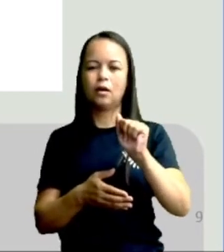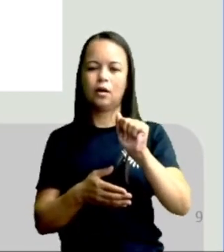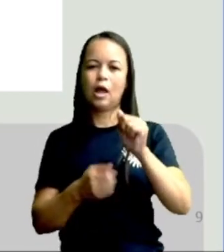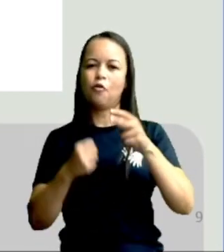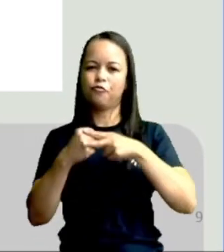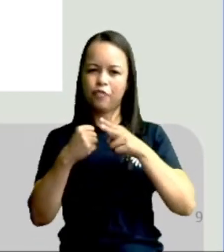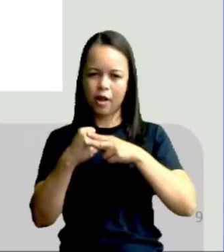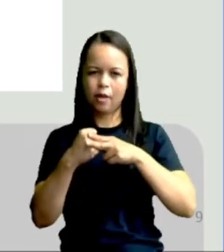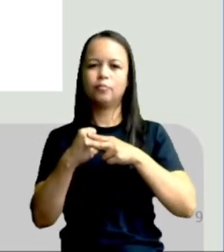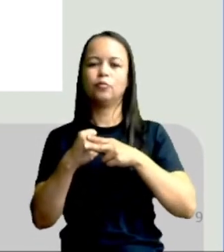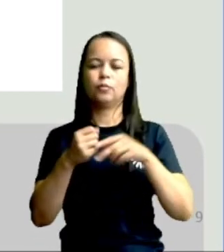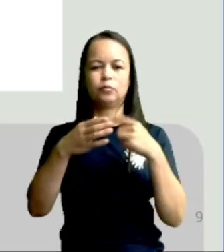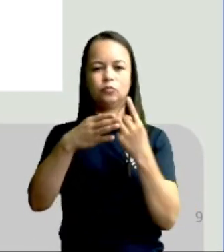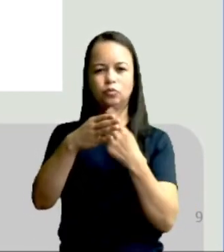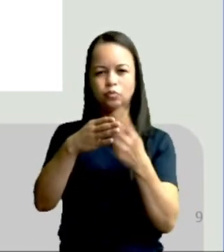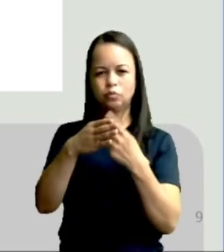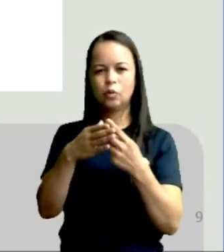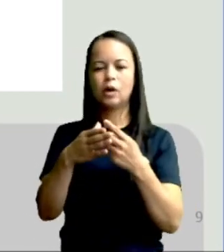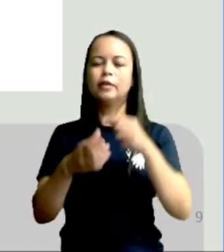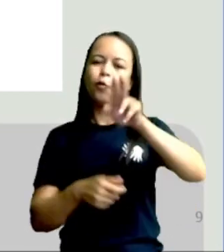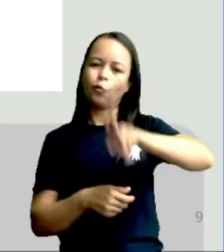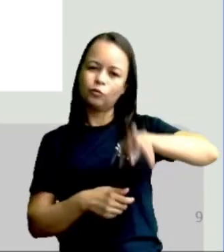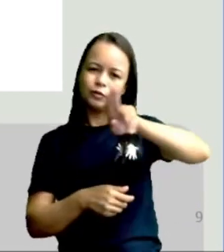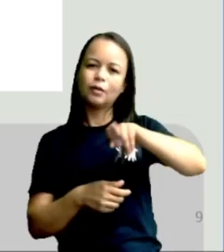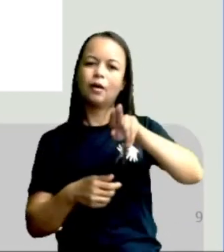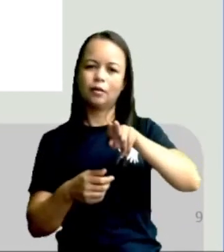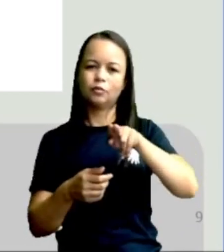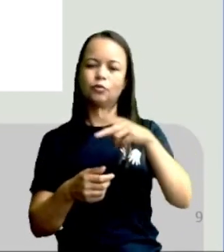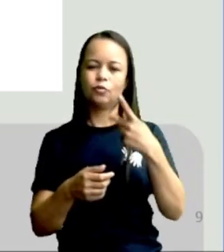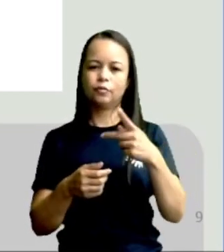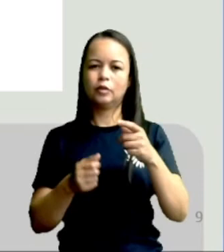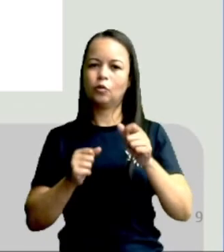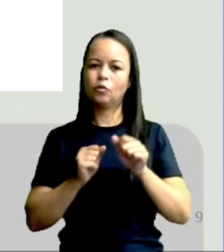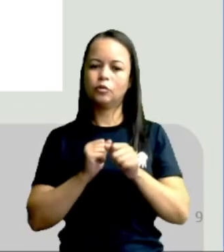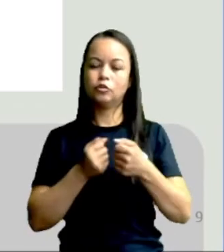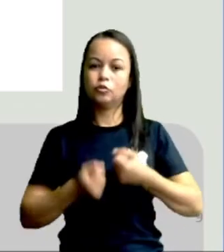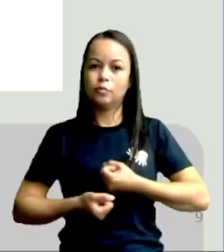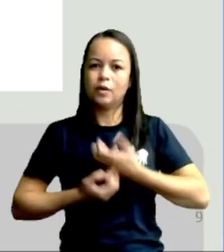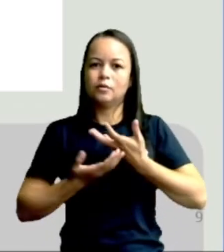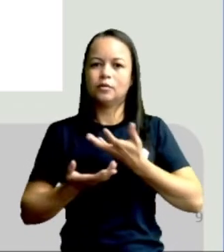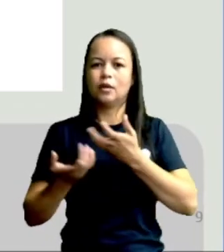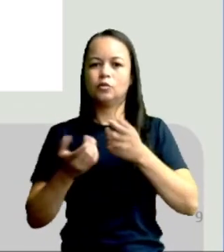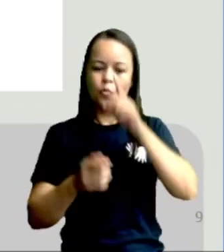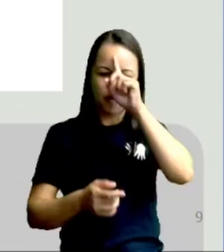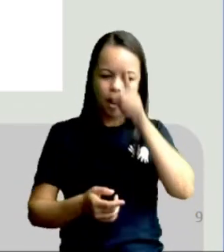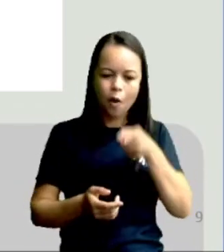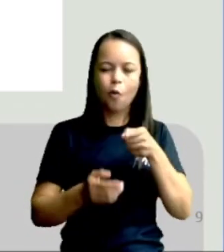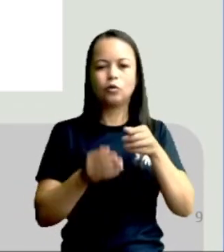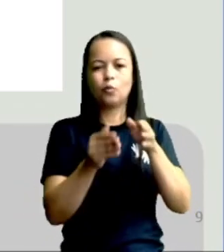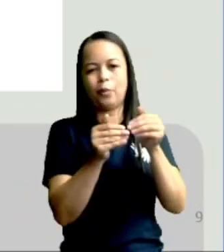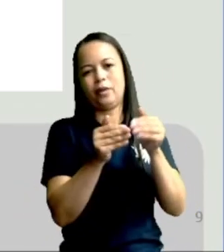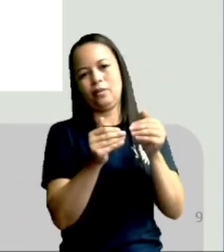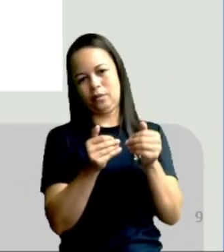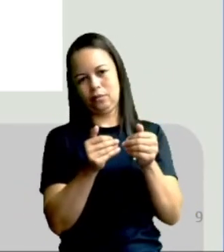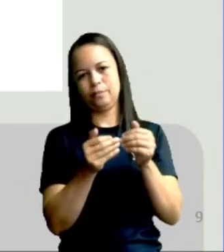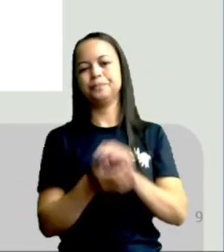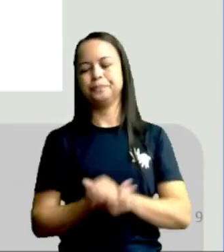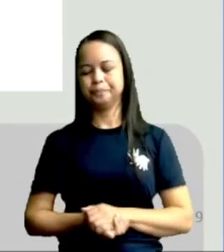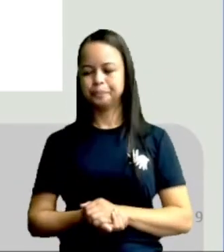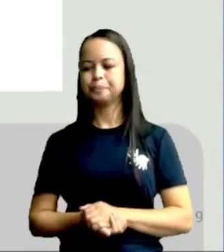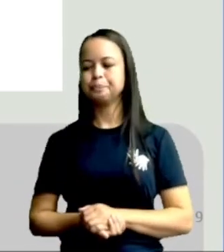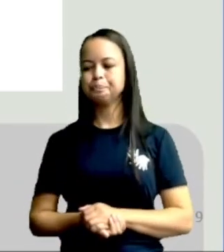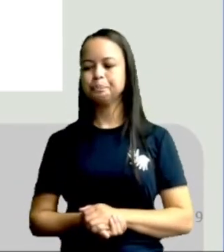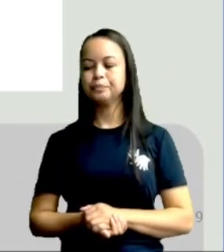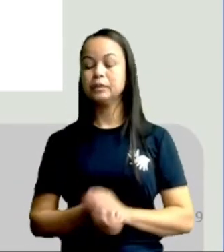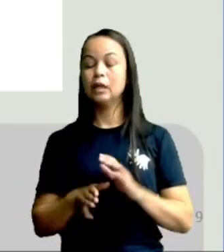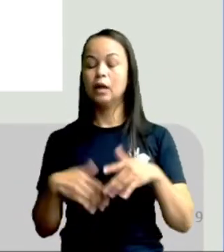no liquidificador. Eu estou expressando uma ordem, um pedido, tá bom, gente?